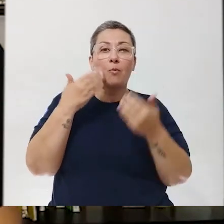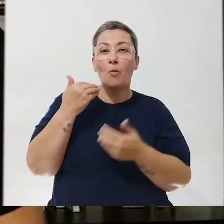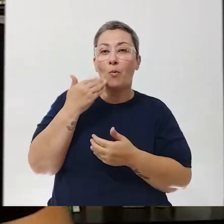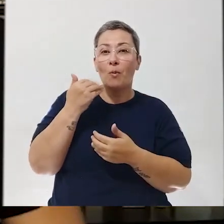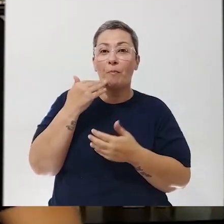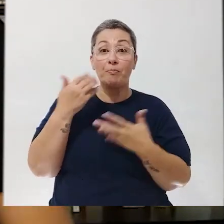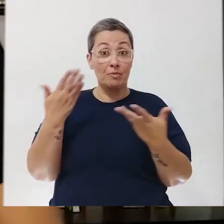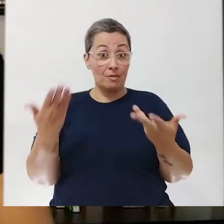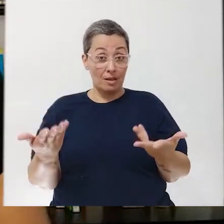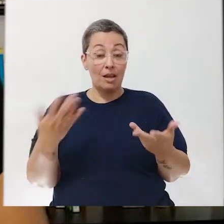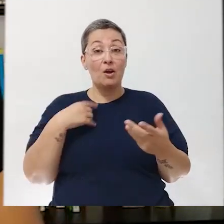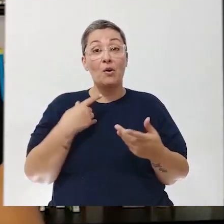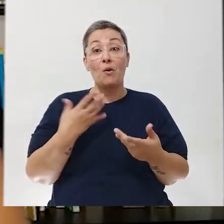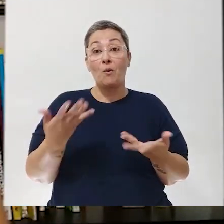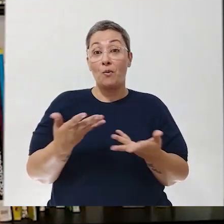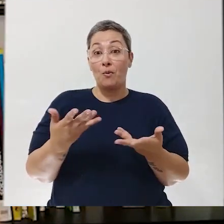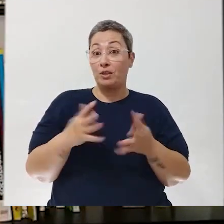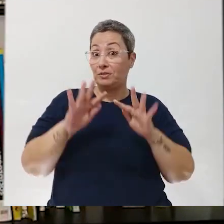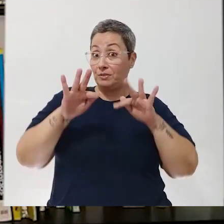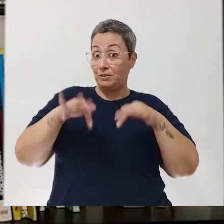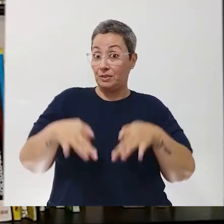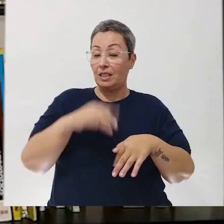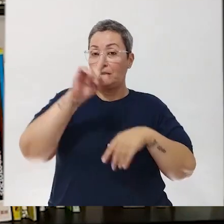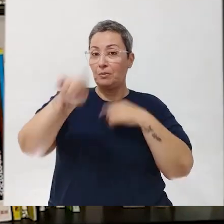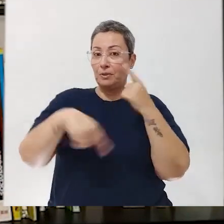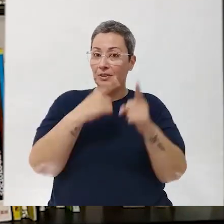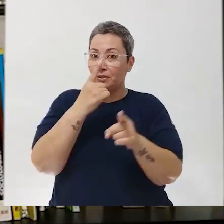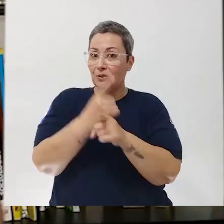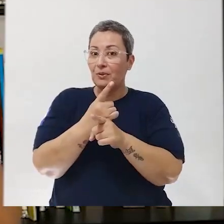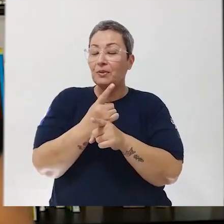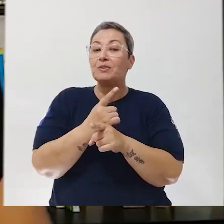informação, né? Bom, por hoje é isso.